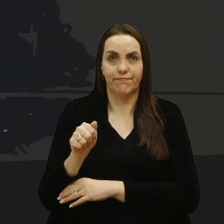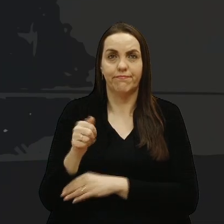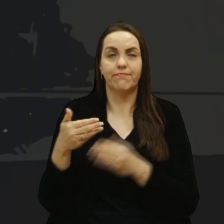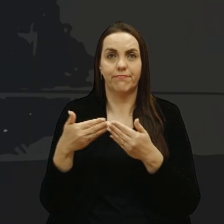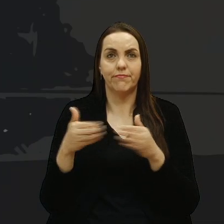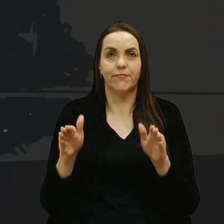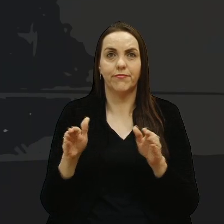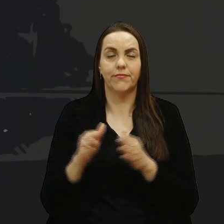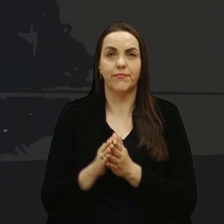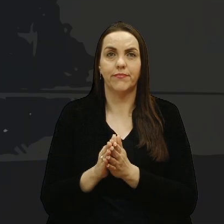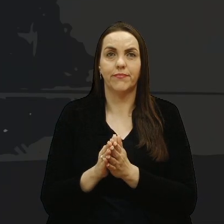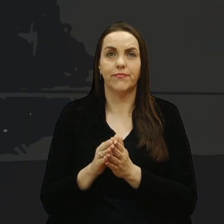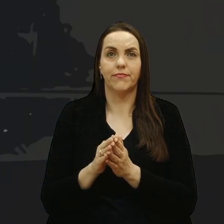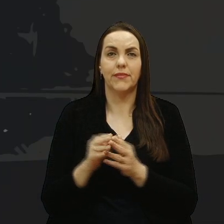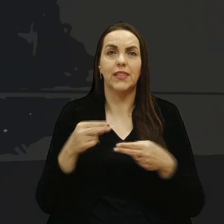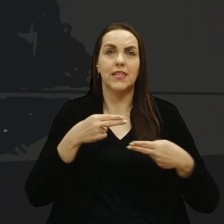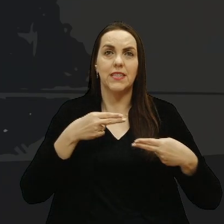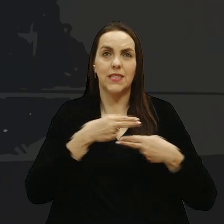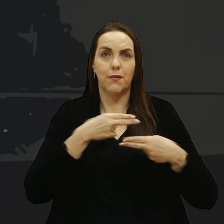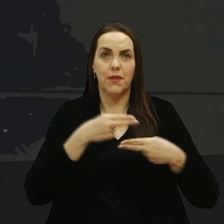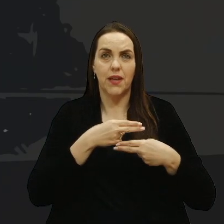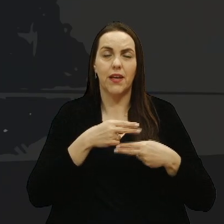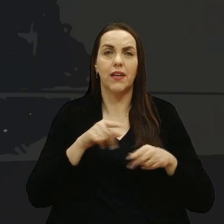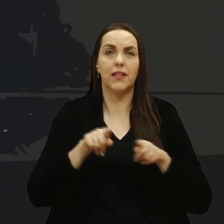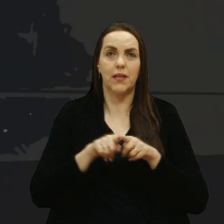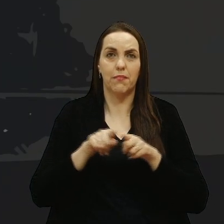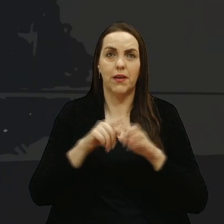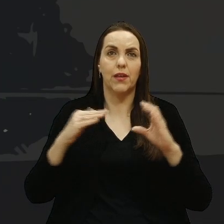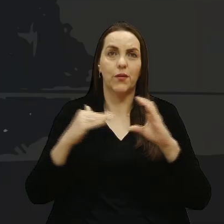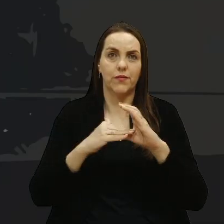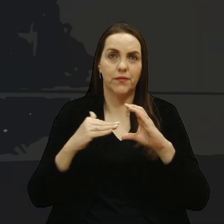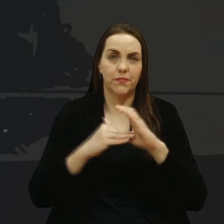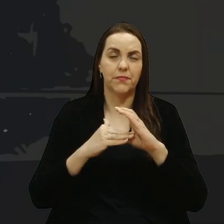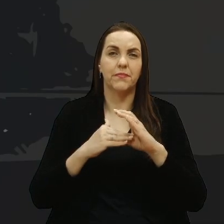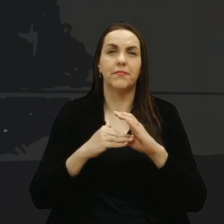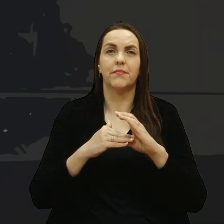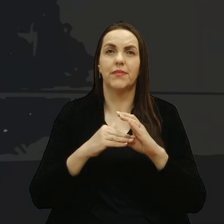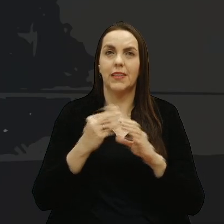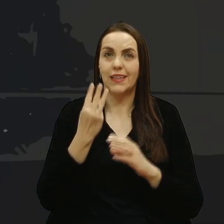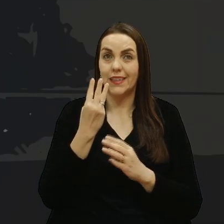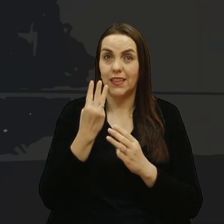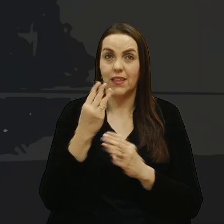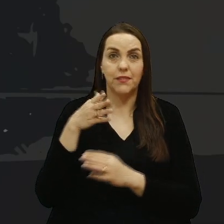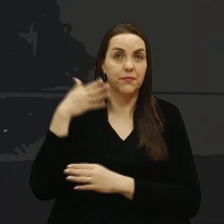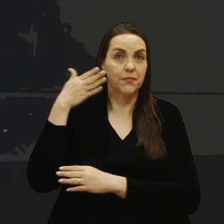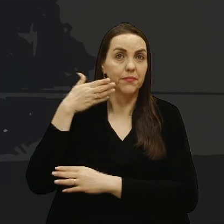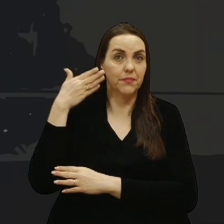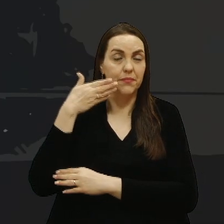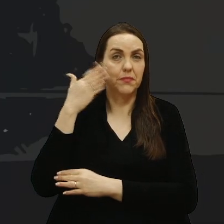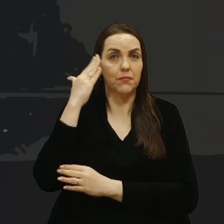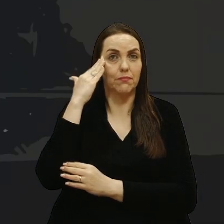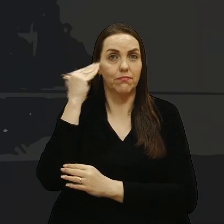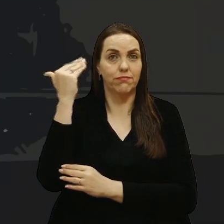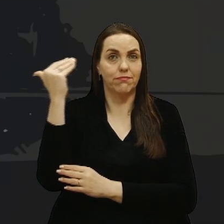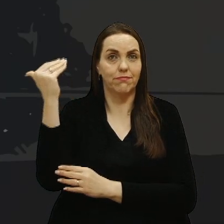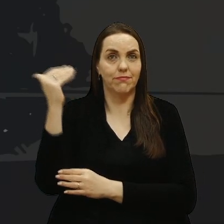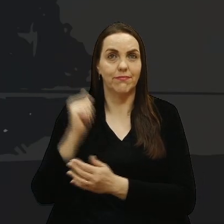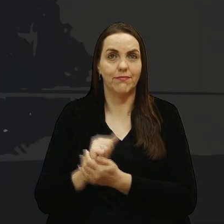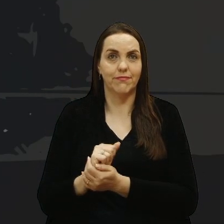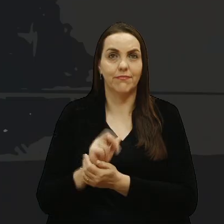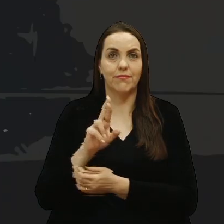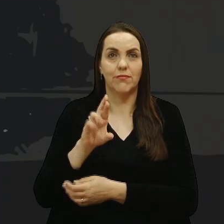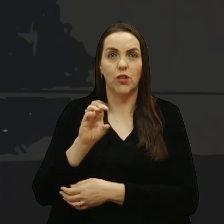abertura, no Sebrae, nós vamos estar no Világio Iguatemi, teremos 3 palestrantes famosos,